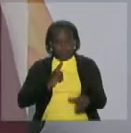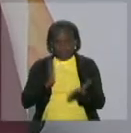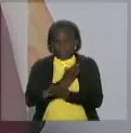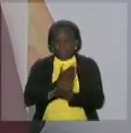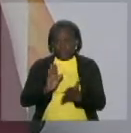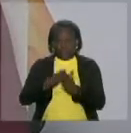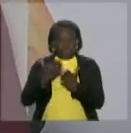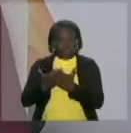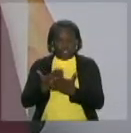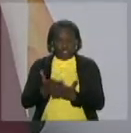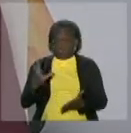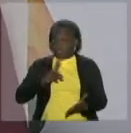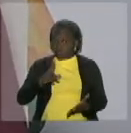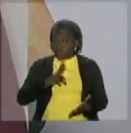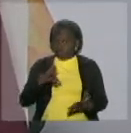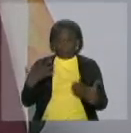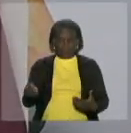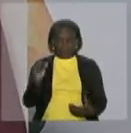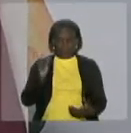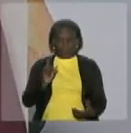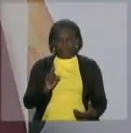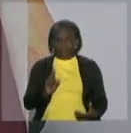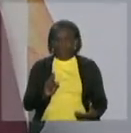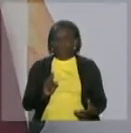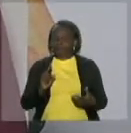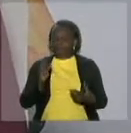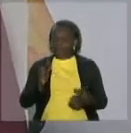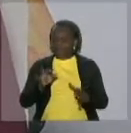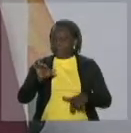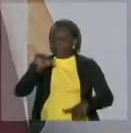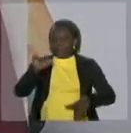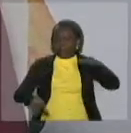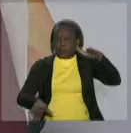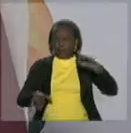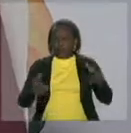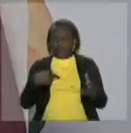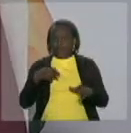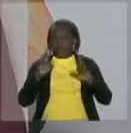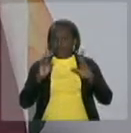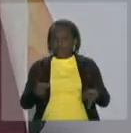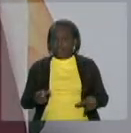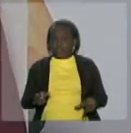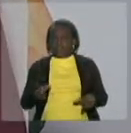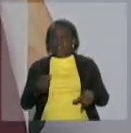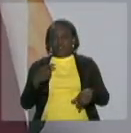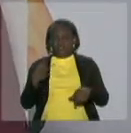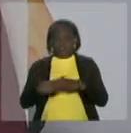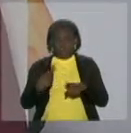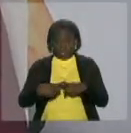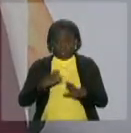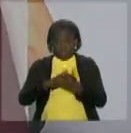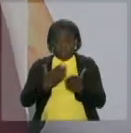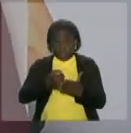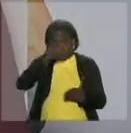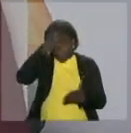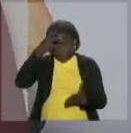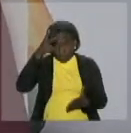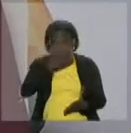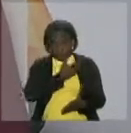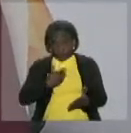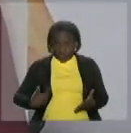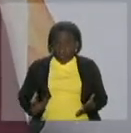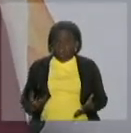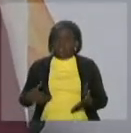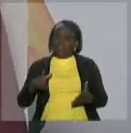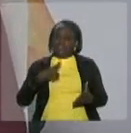também a resistência das escolas particulares. É uma discrepância muito grande ainda em relação à escola